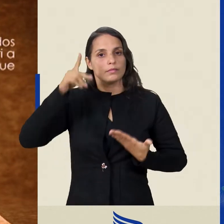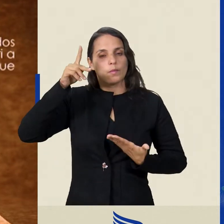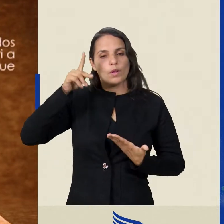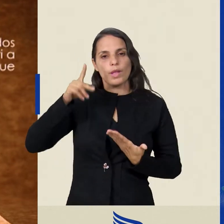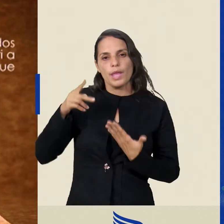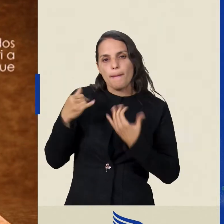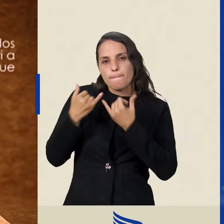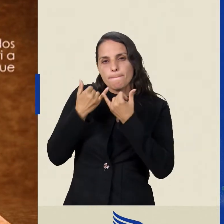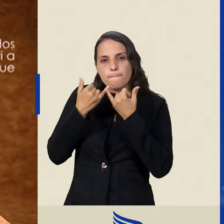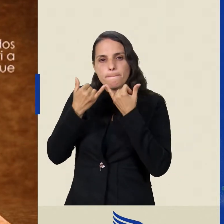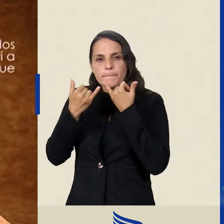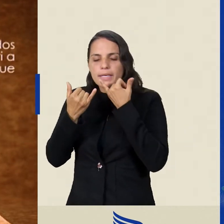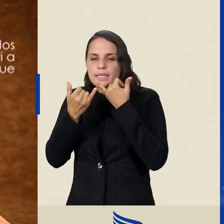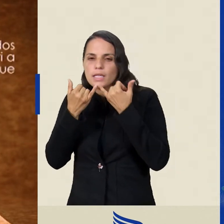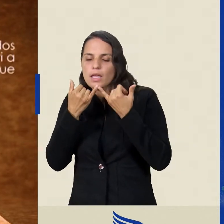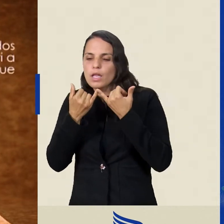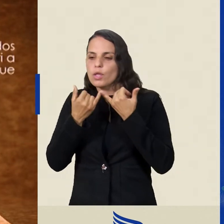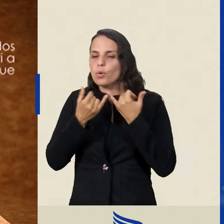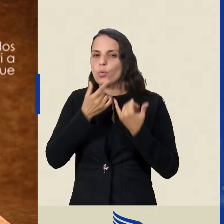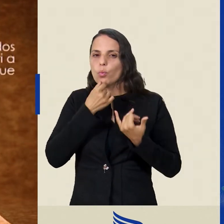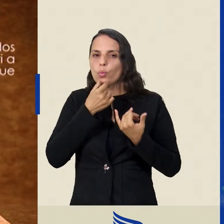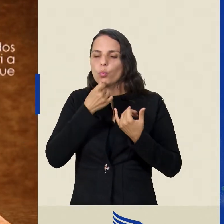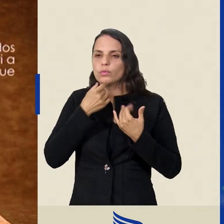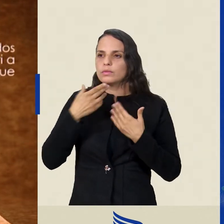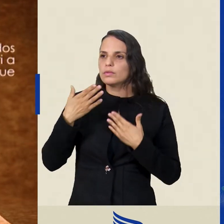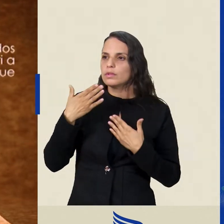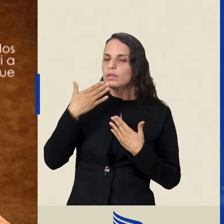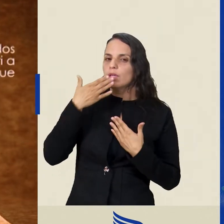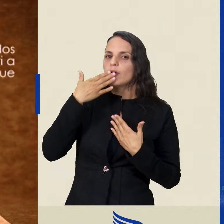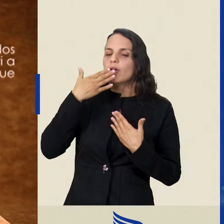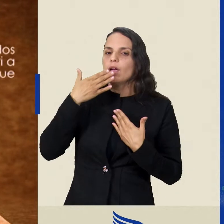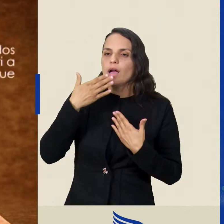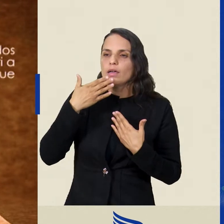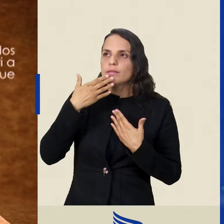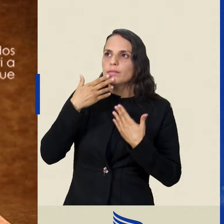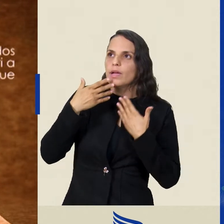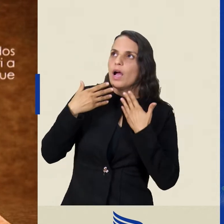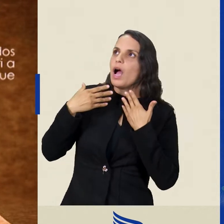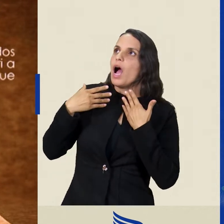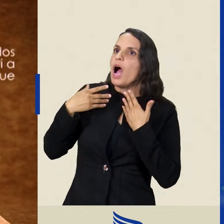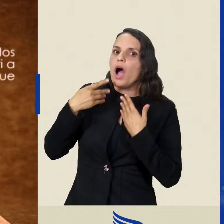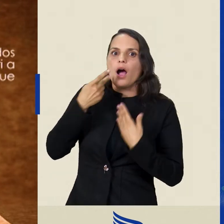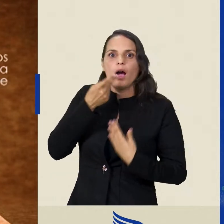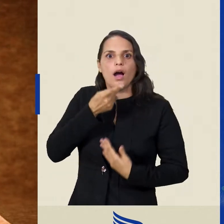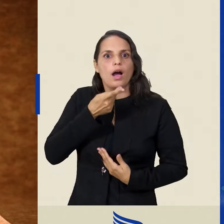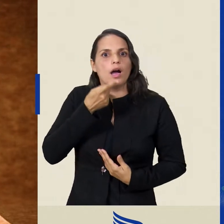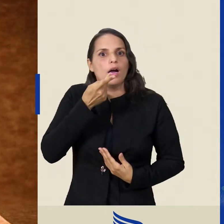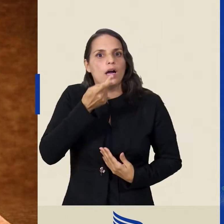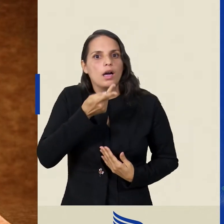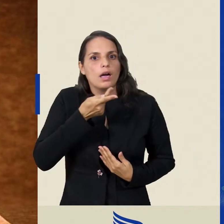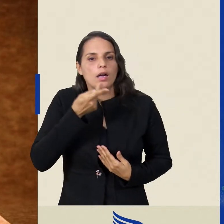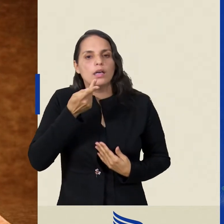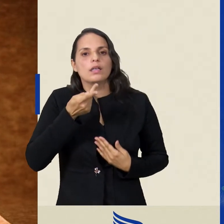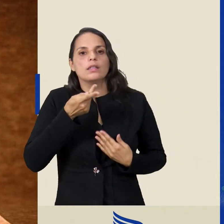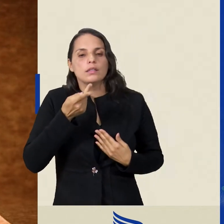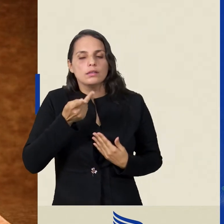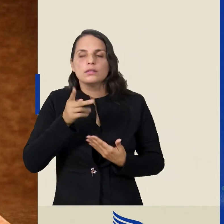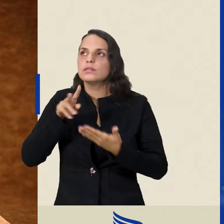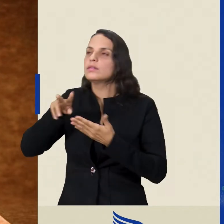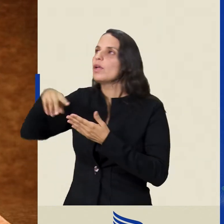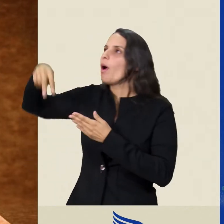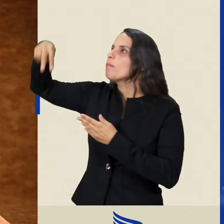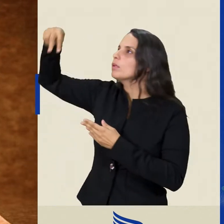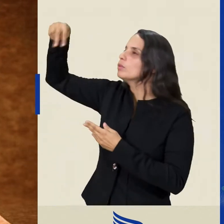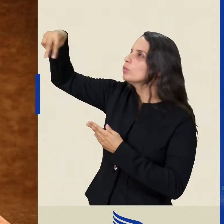dos homens, tocou-me os lábios. Então abri a minha boca e falei, dizendo àquele que estava em pé diante de